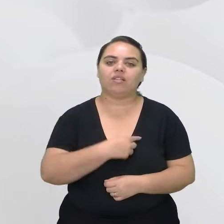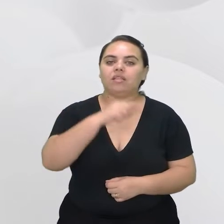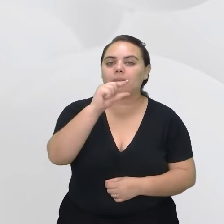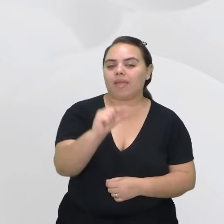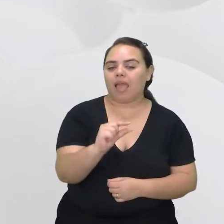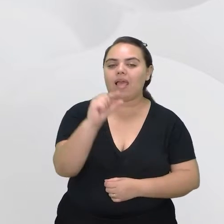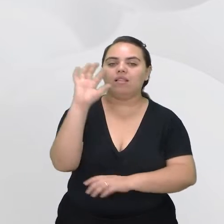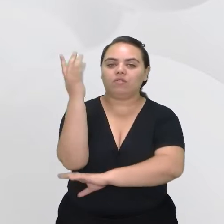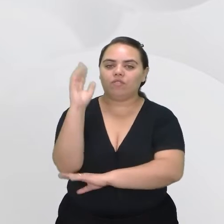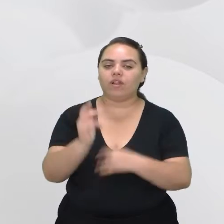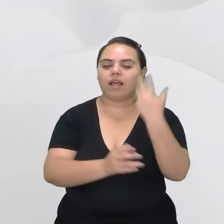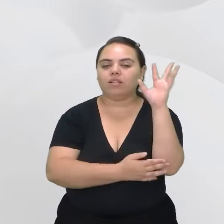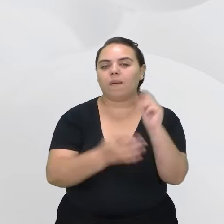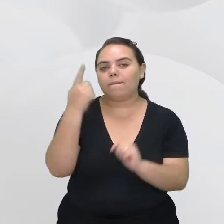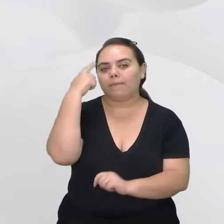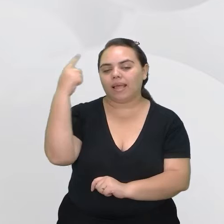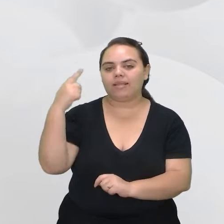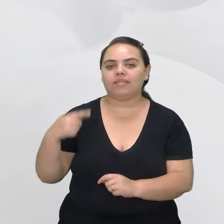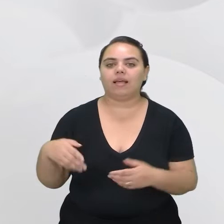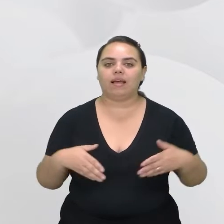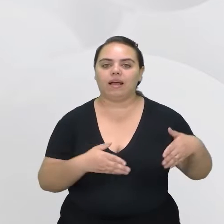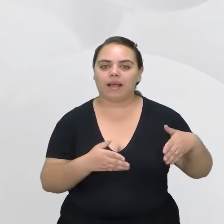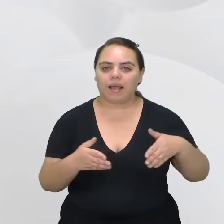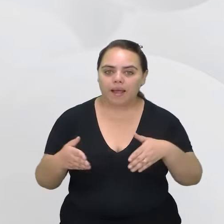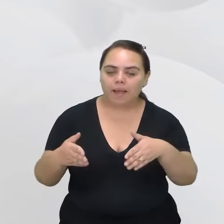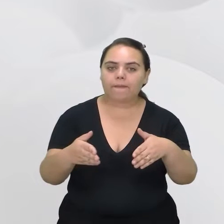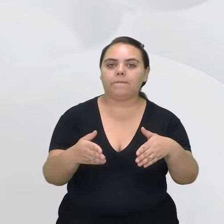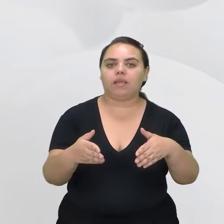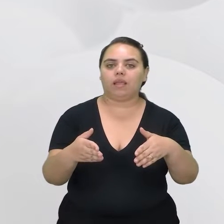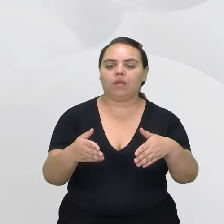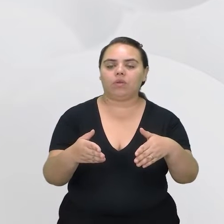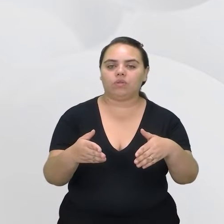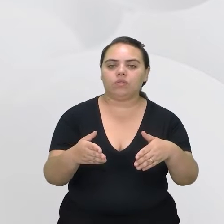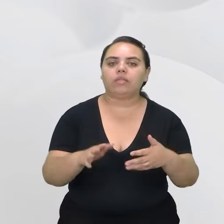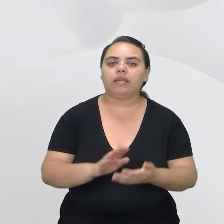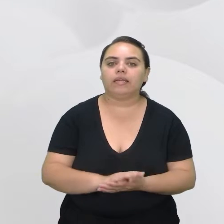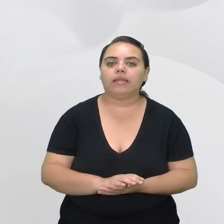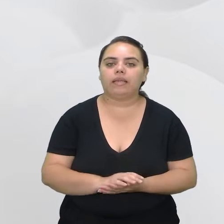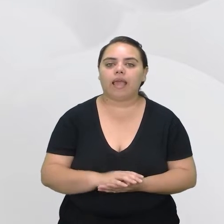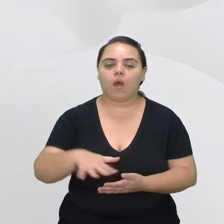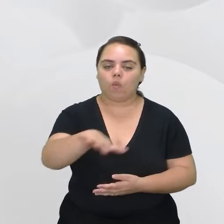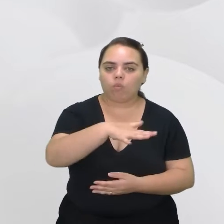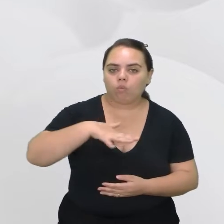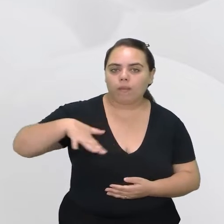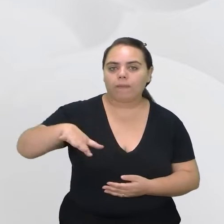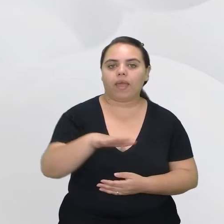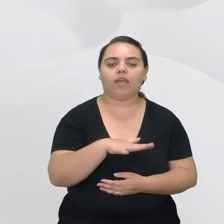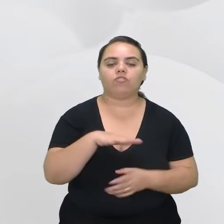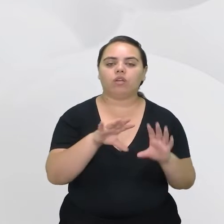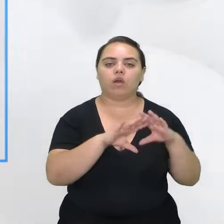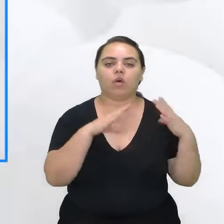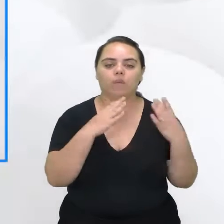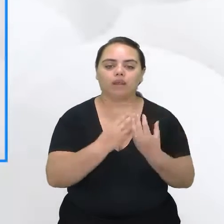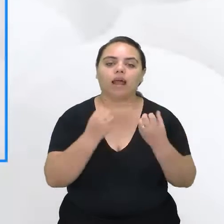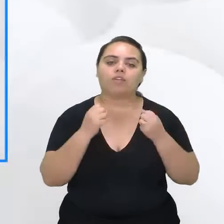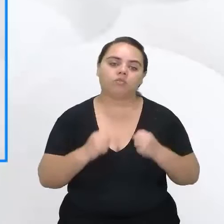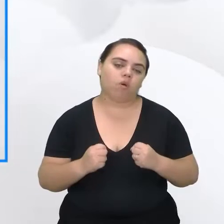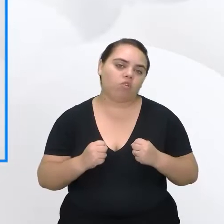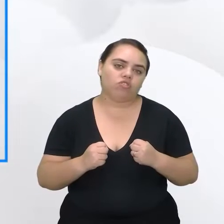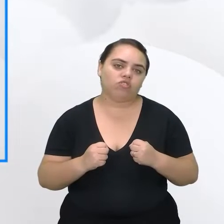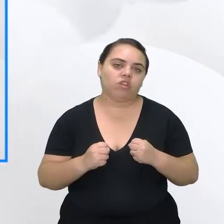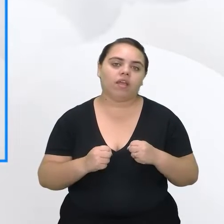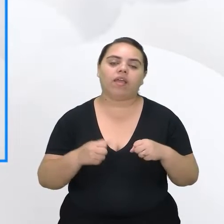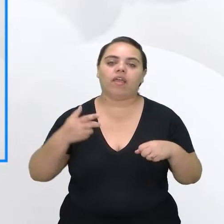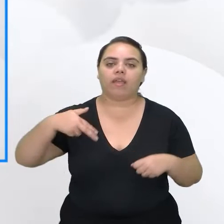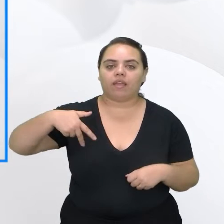florestas, a gente sempre pensa caminhos e uma clareira, pelo menos, que é esse ambiente onde a comunidade vai poder ficar,